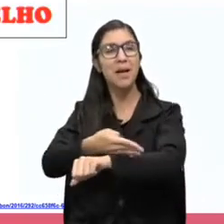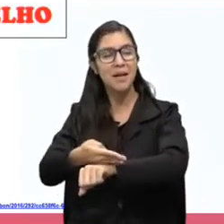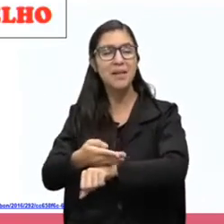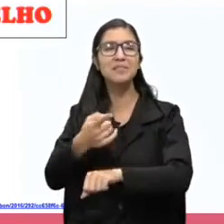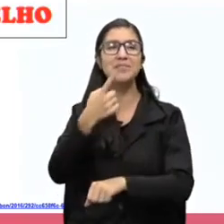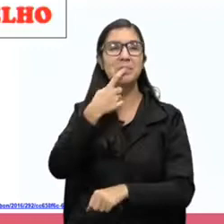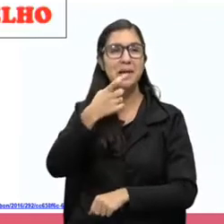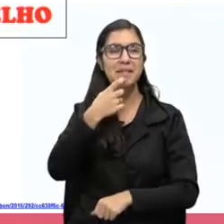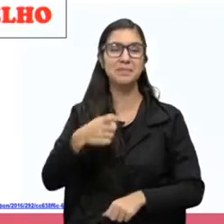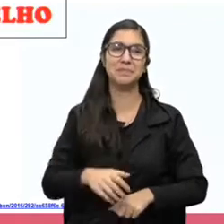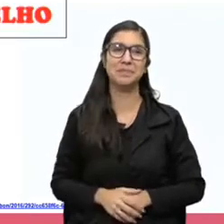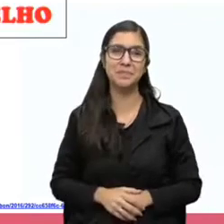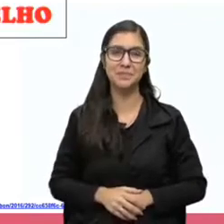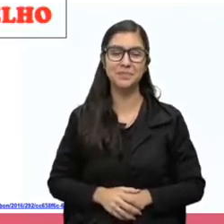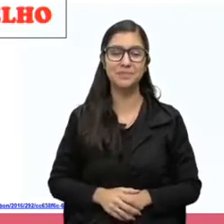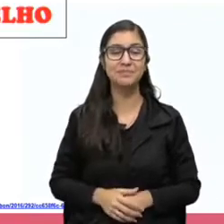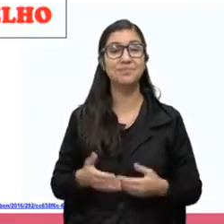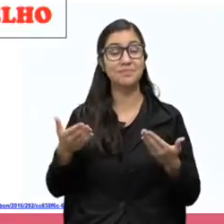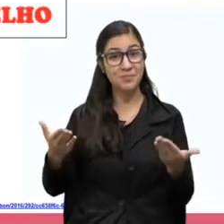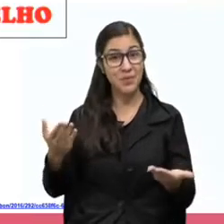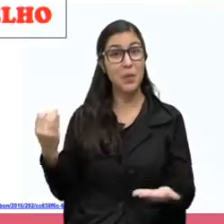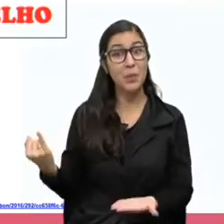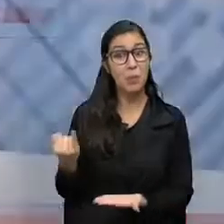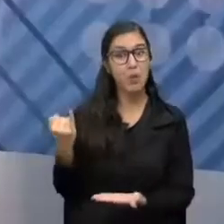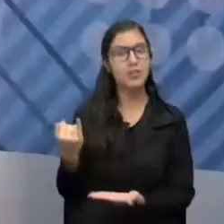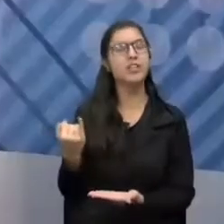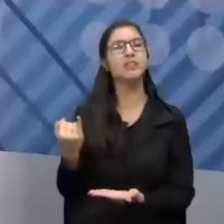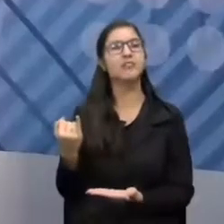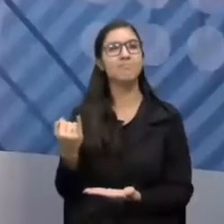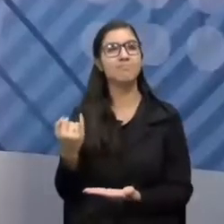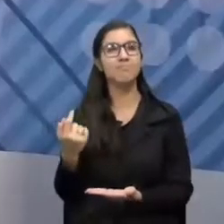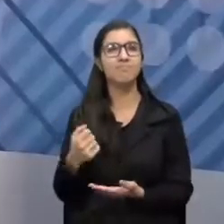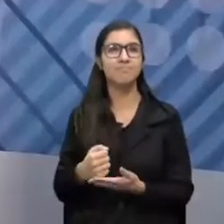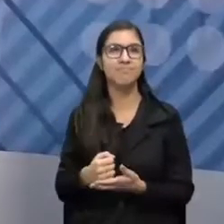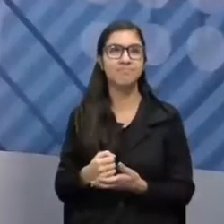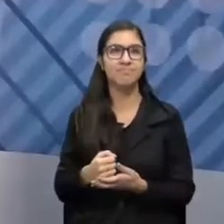vermelha. Então, é importante nós termos essa